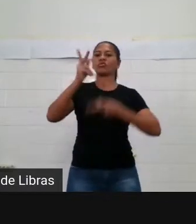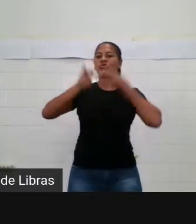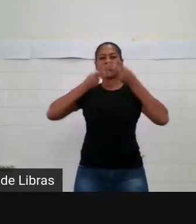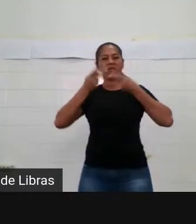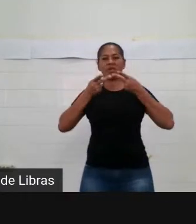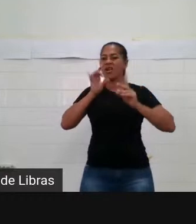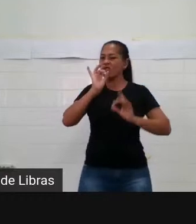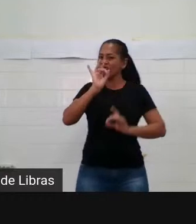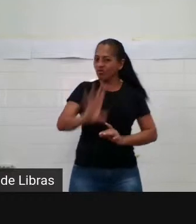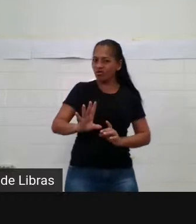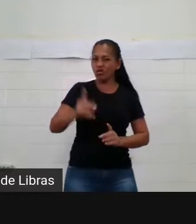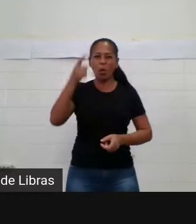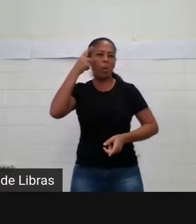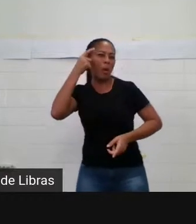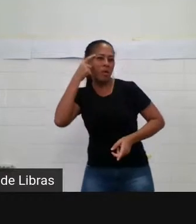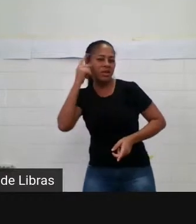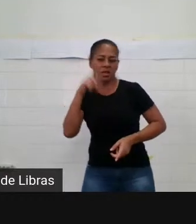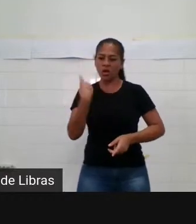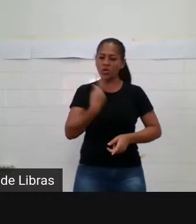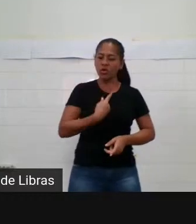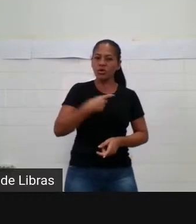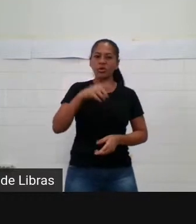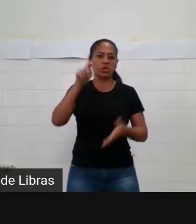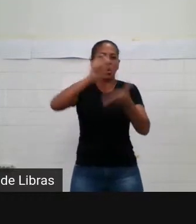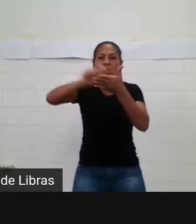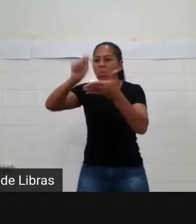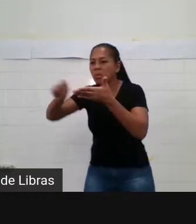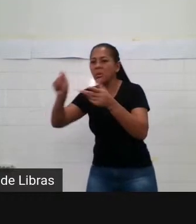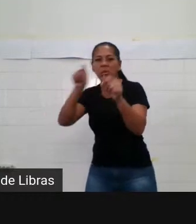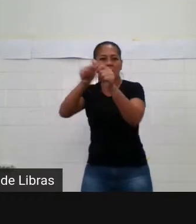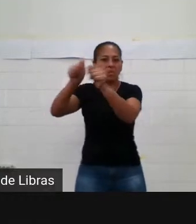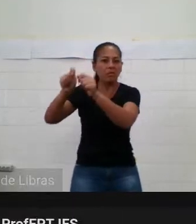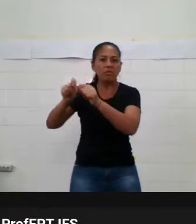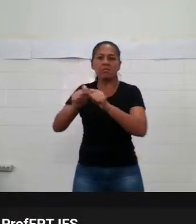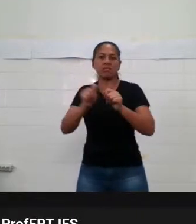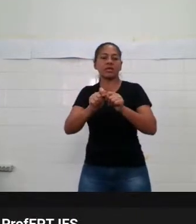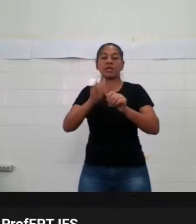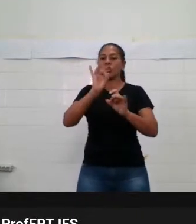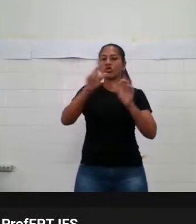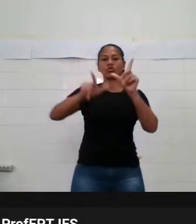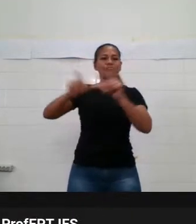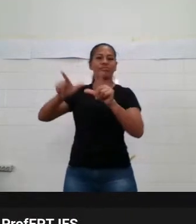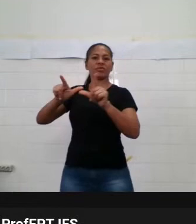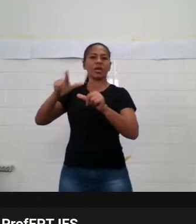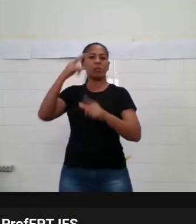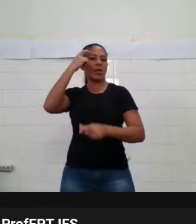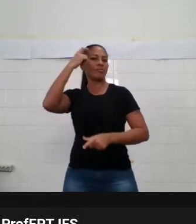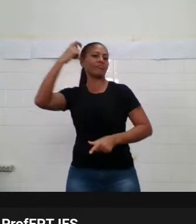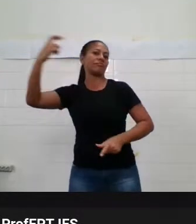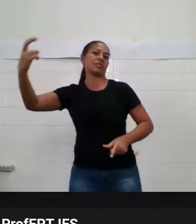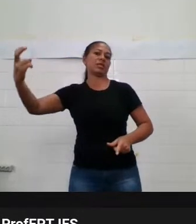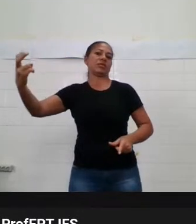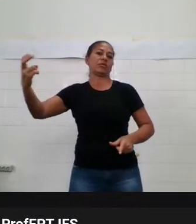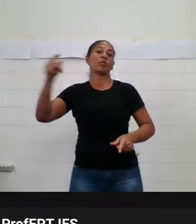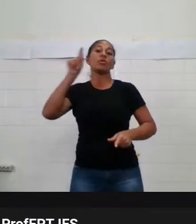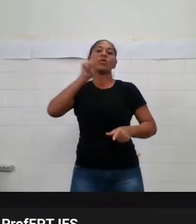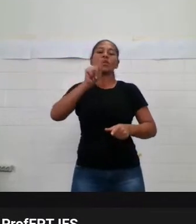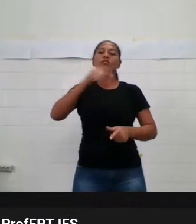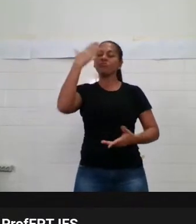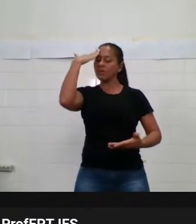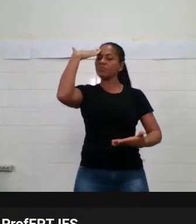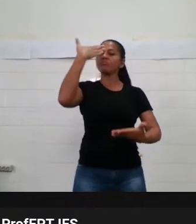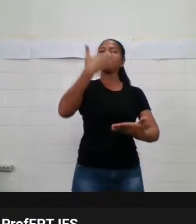pensar. Nós não nascemos para produzir, nós não nascemos para produzir trabalho intelectual. Então, isso está marcado,